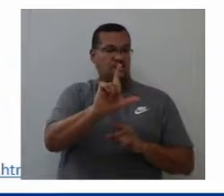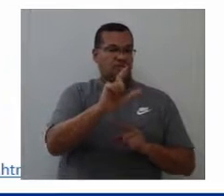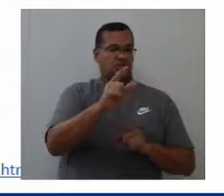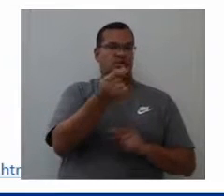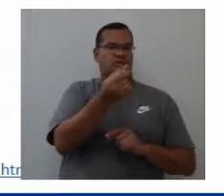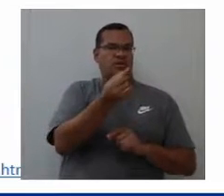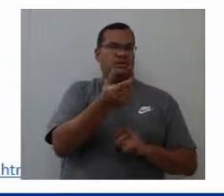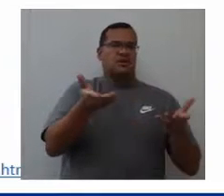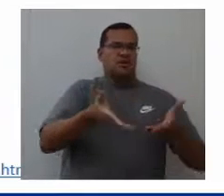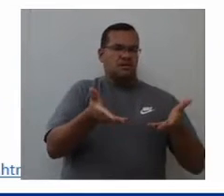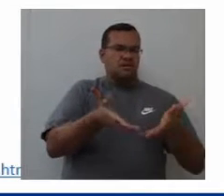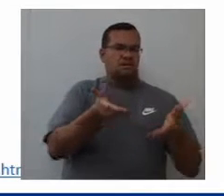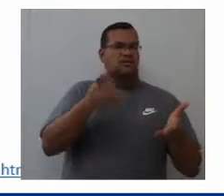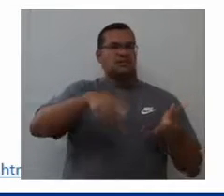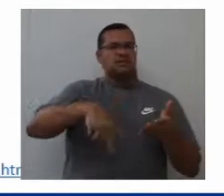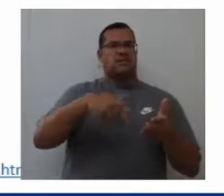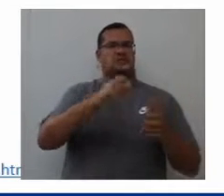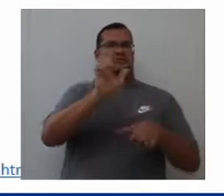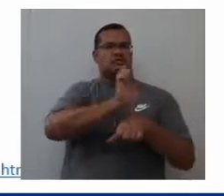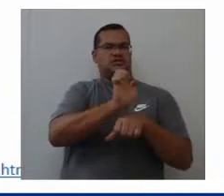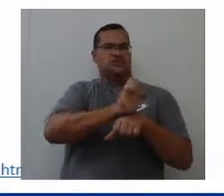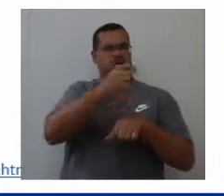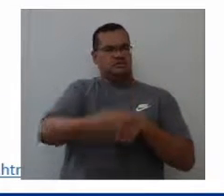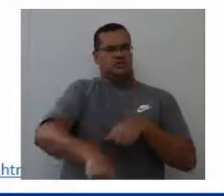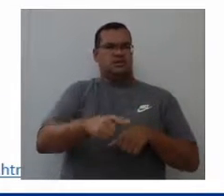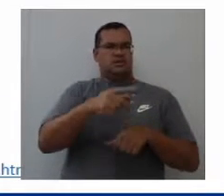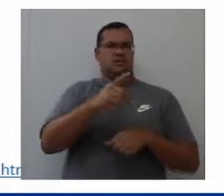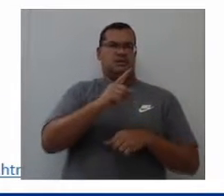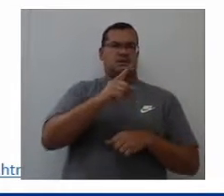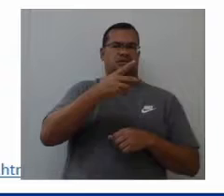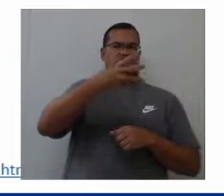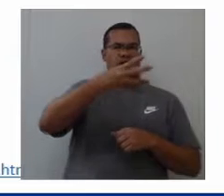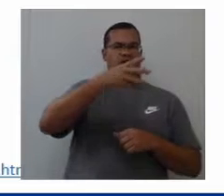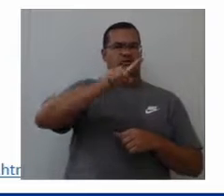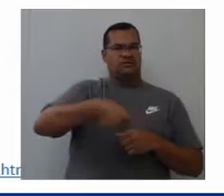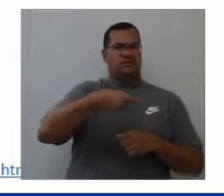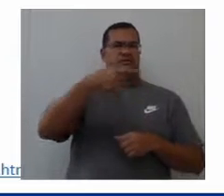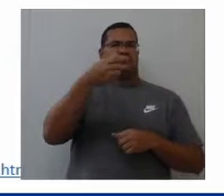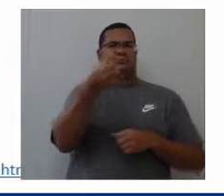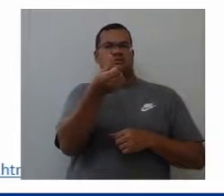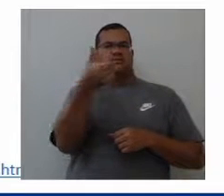do litro da gasolina para o estado é em